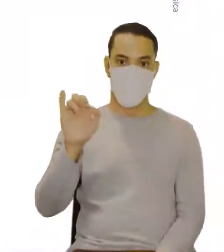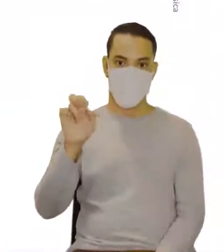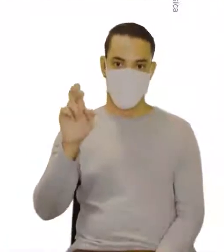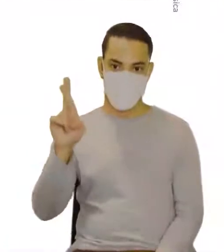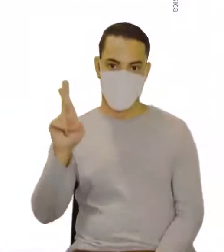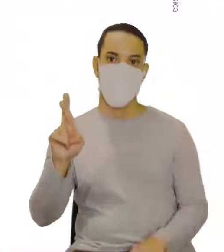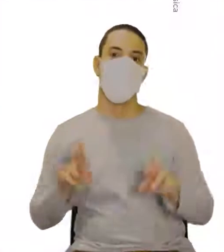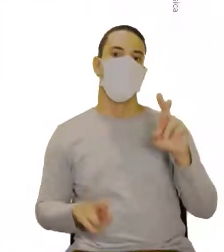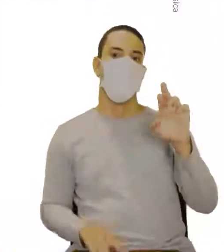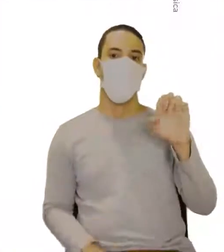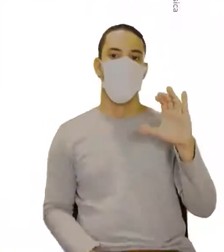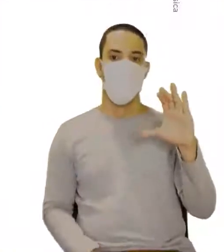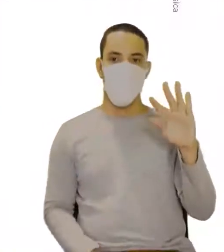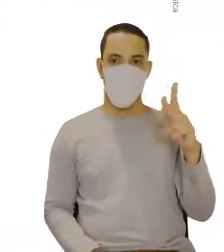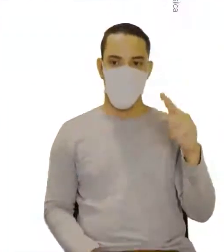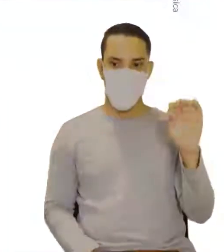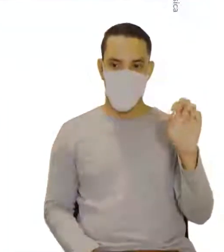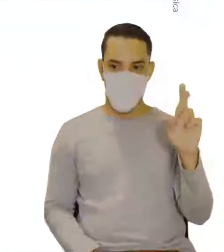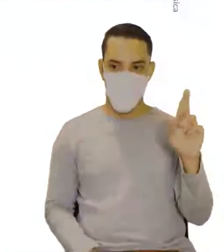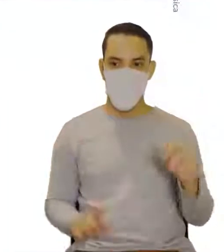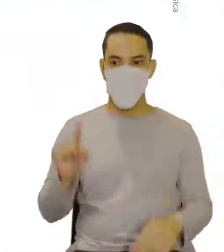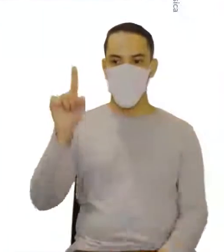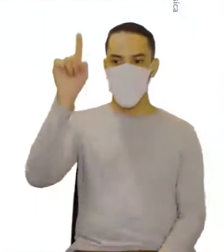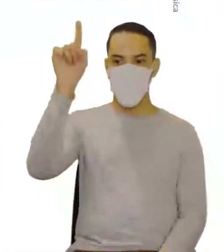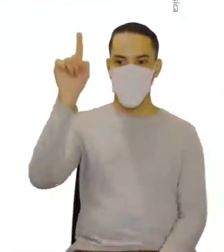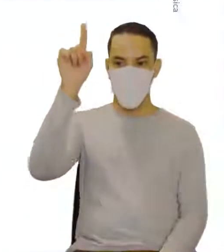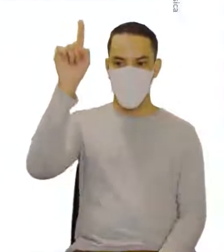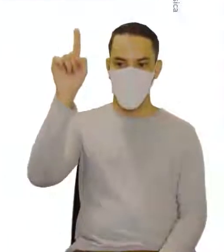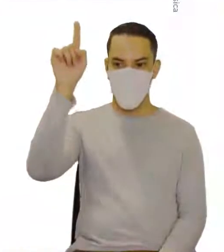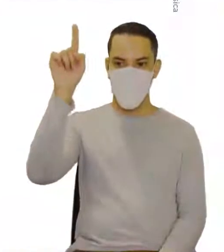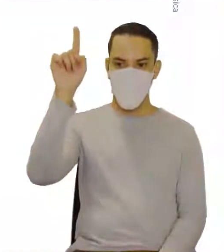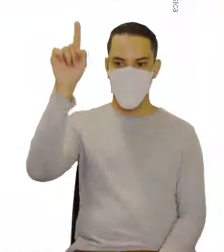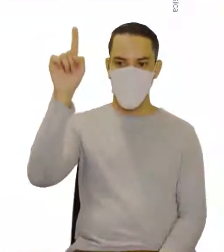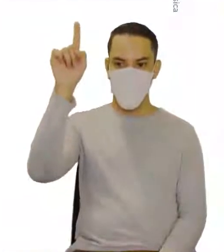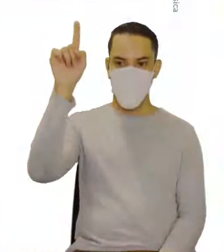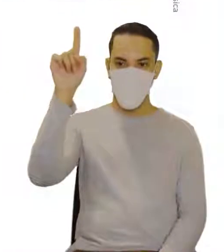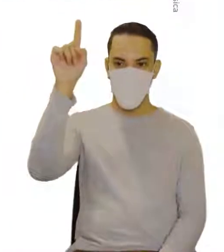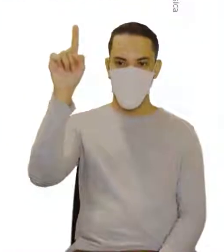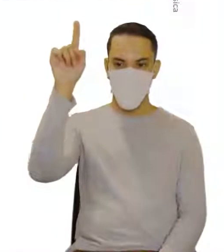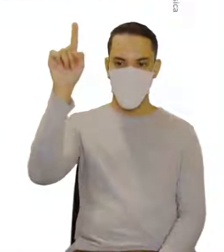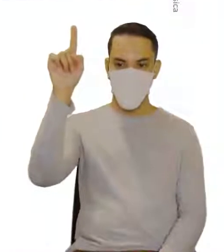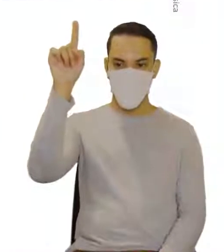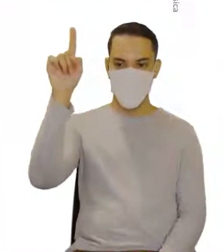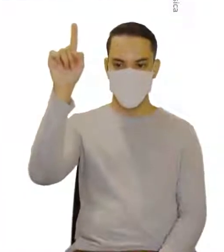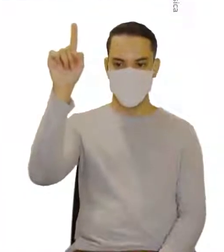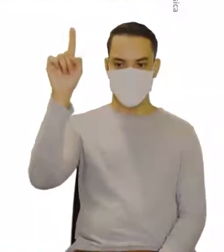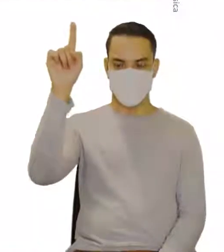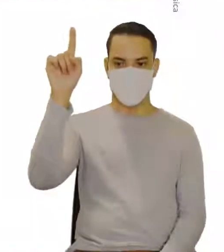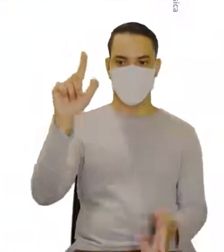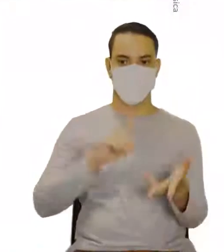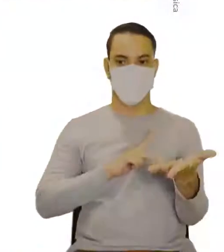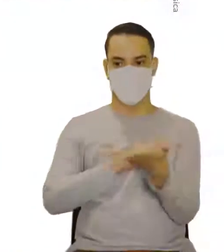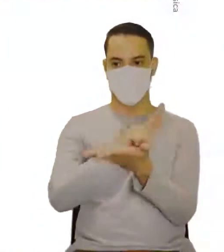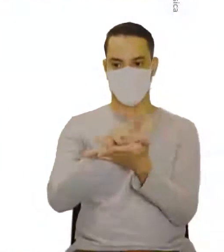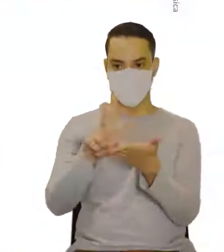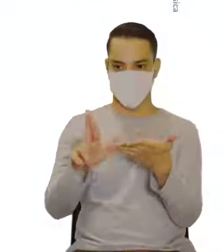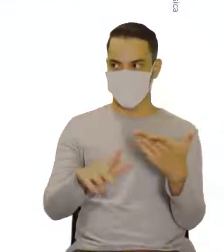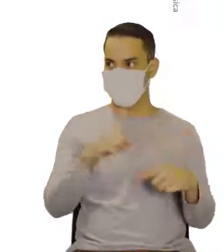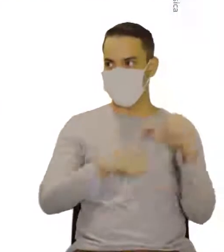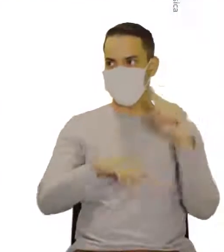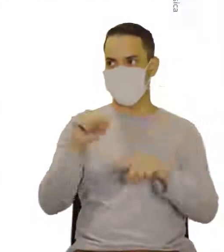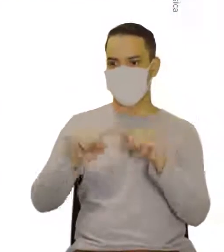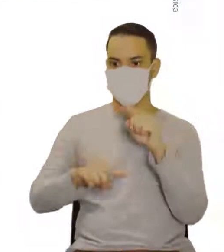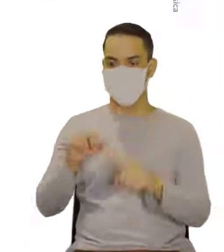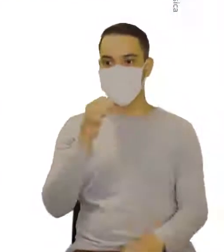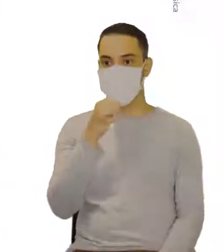Tá? Ali, pessoal, no cantinho, eu coloquei a imagem de vários equipamentos elétricos, né? Para representar ali os